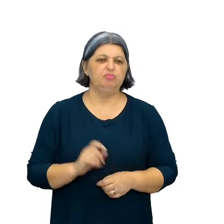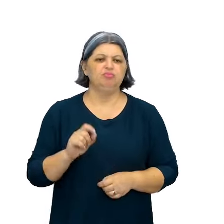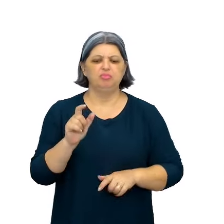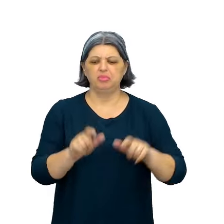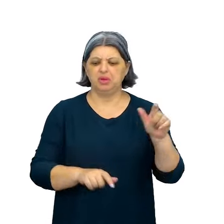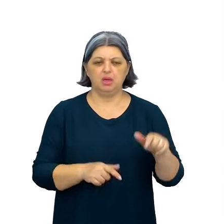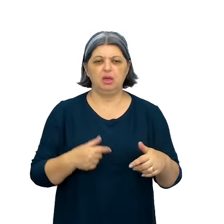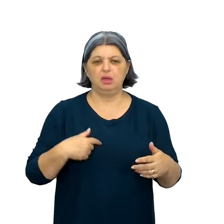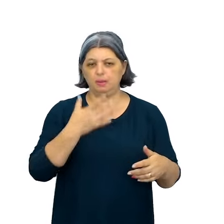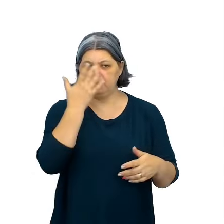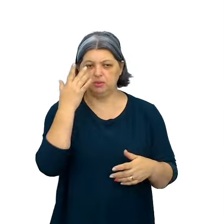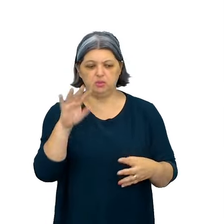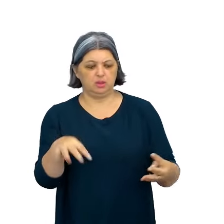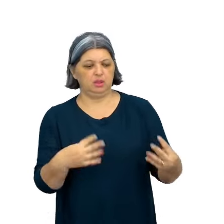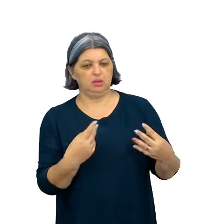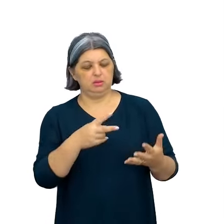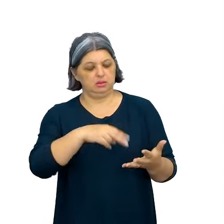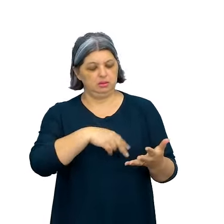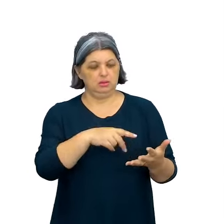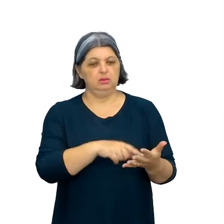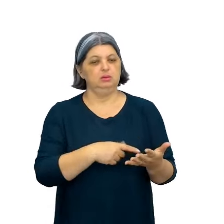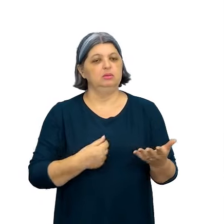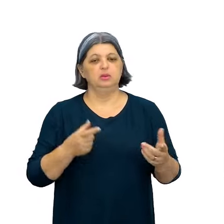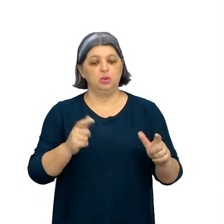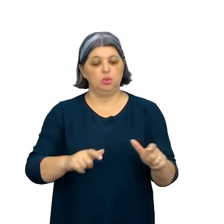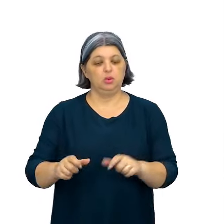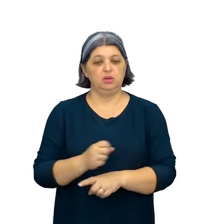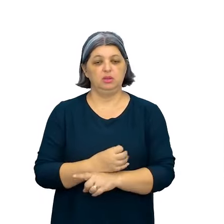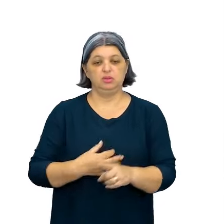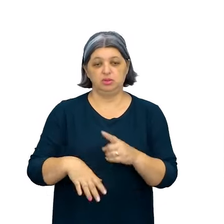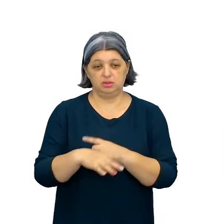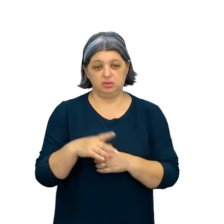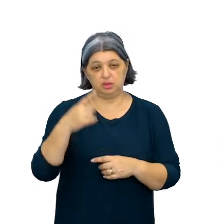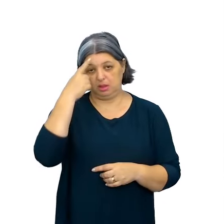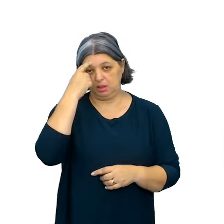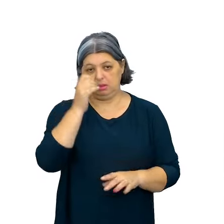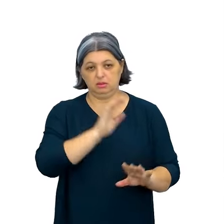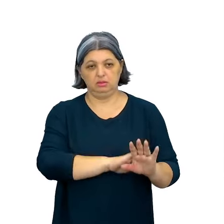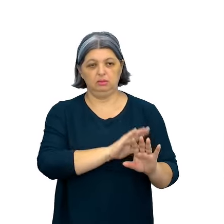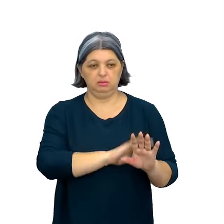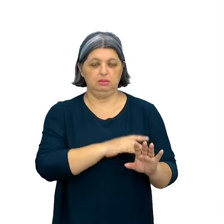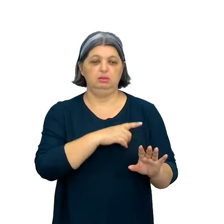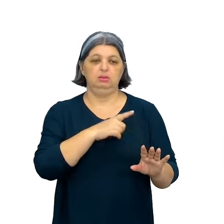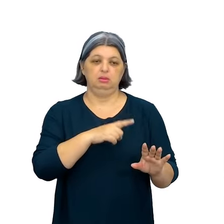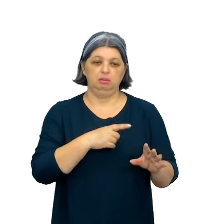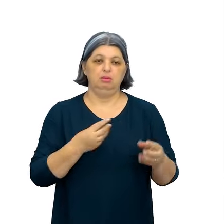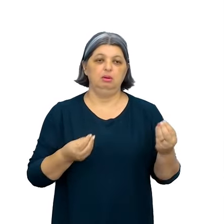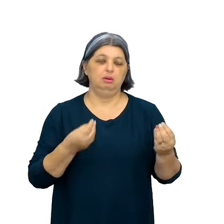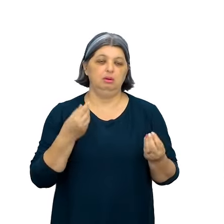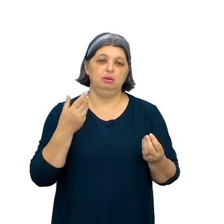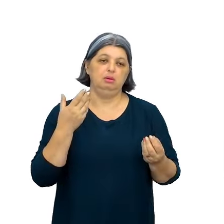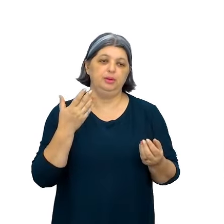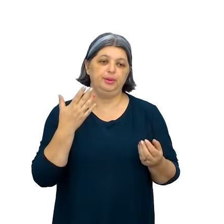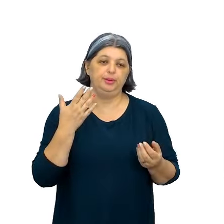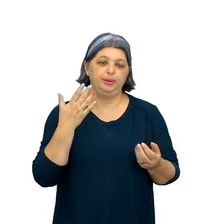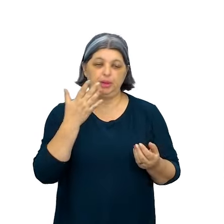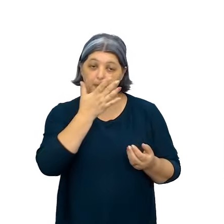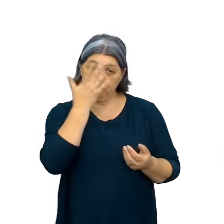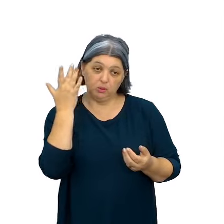julga que vai ser o seu leitor? Que lugar social e que ideologias ele supõe que o leitor intentado ocupa